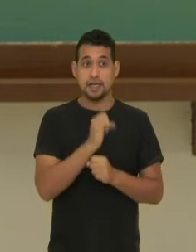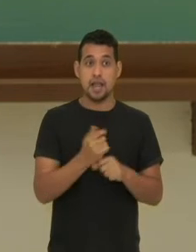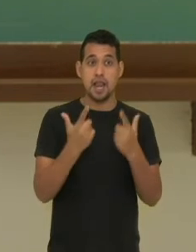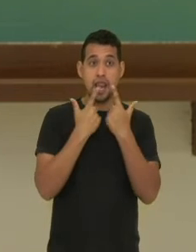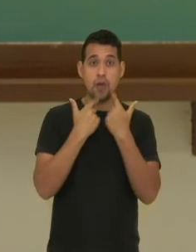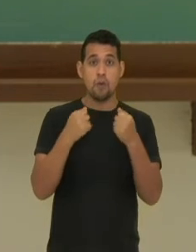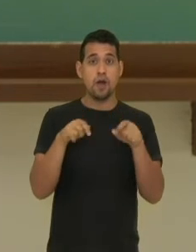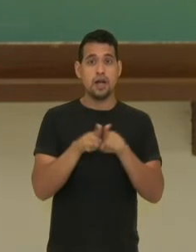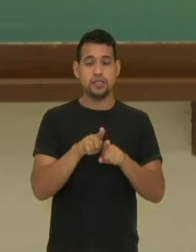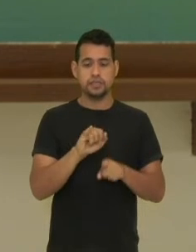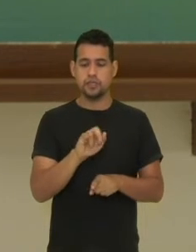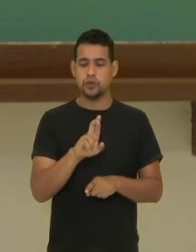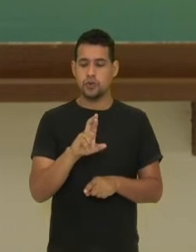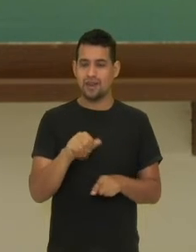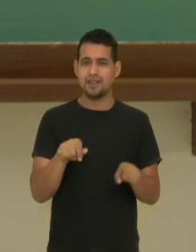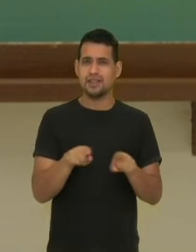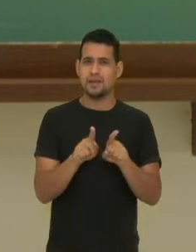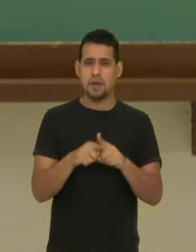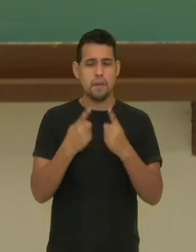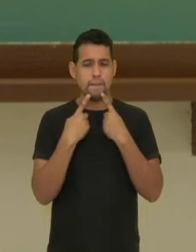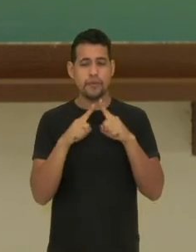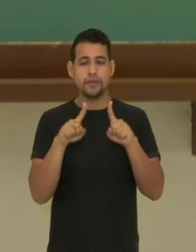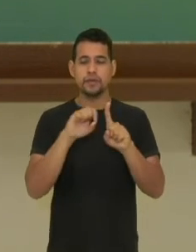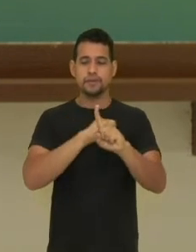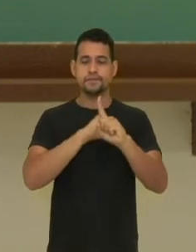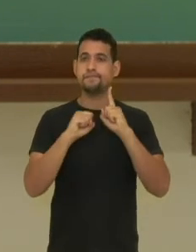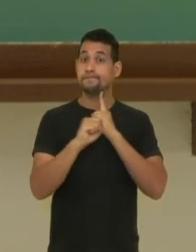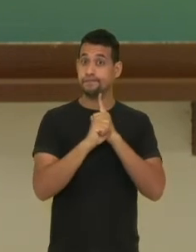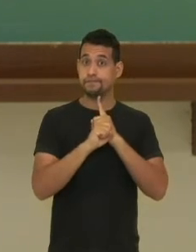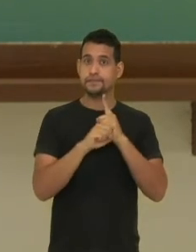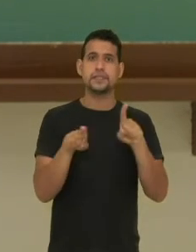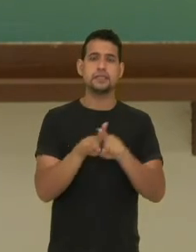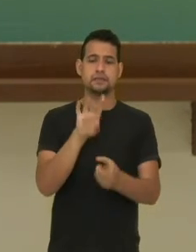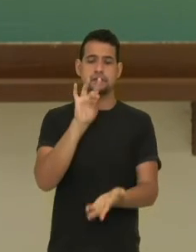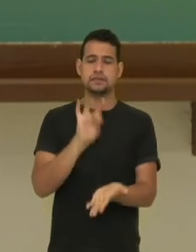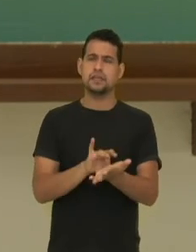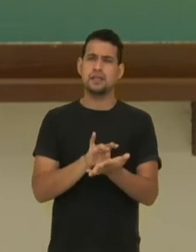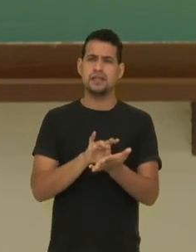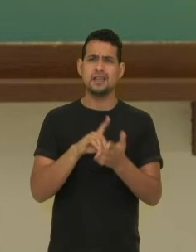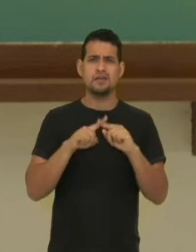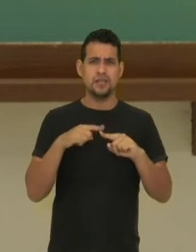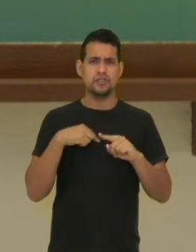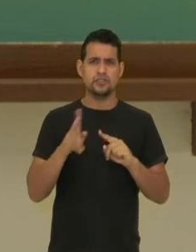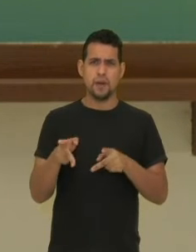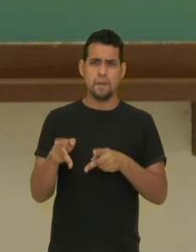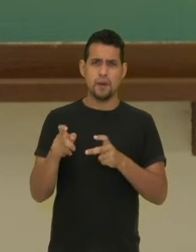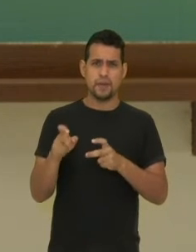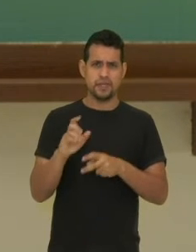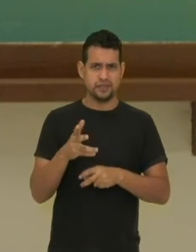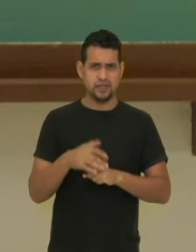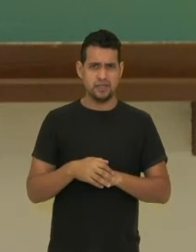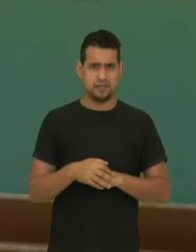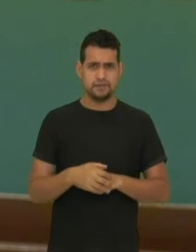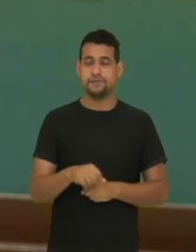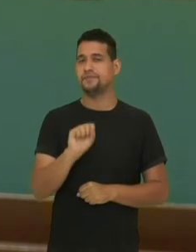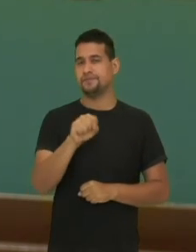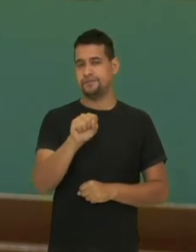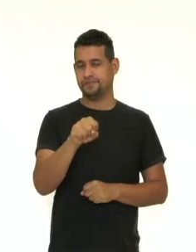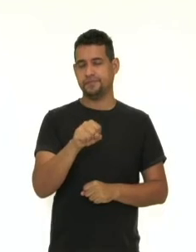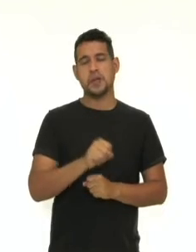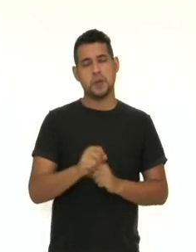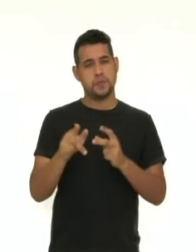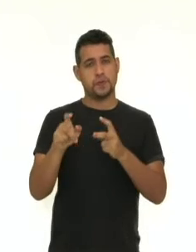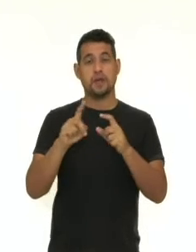linguagem irônica e crítica da sociedade e da realidade. Será que eu percebo isso? Sim.